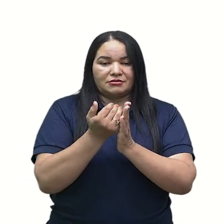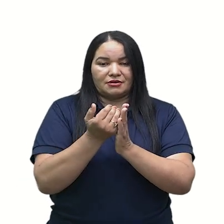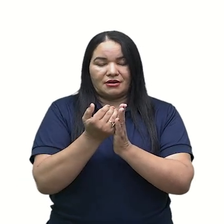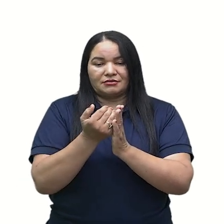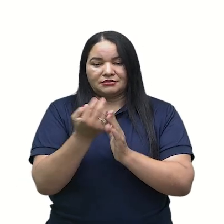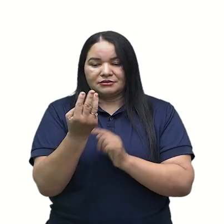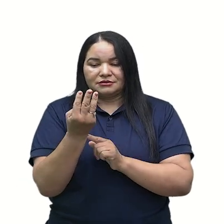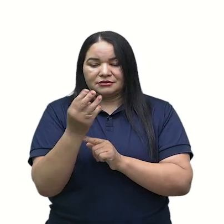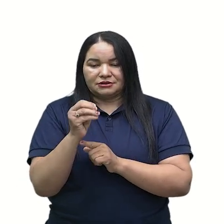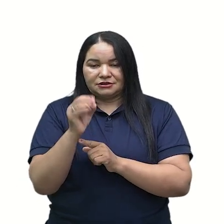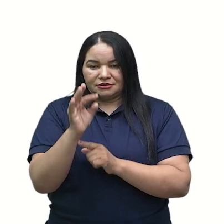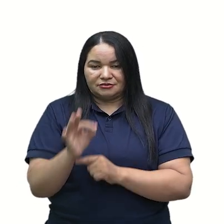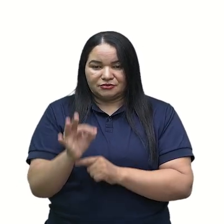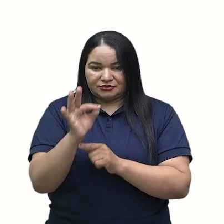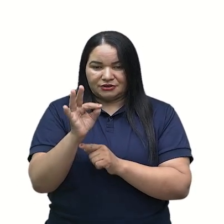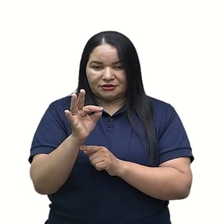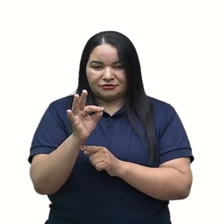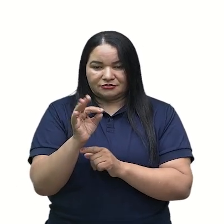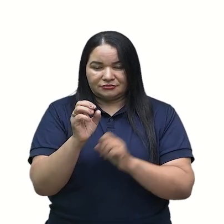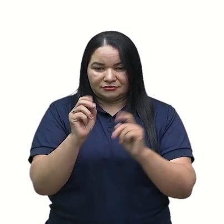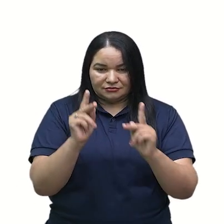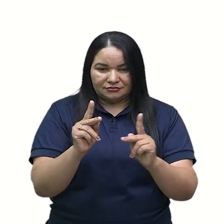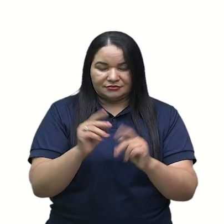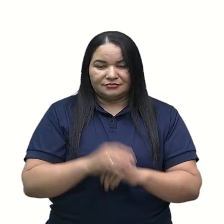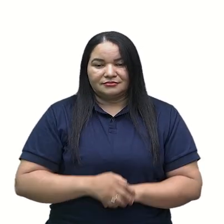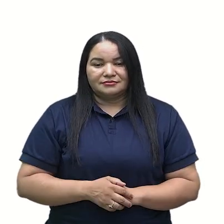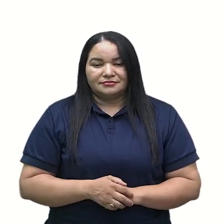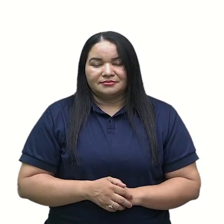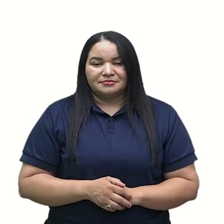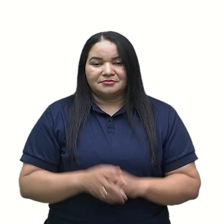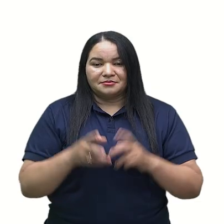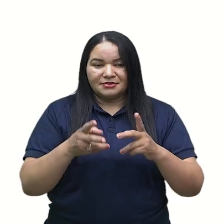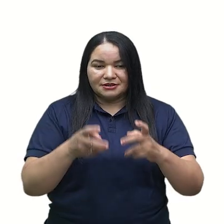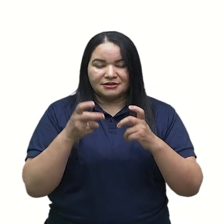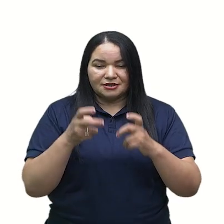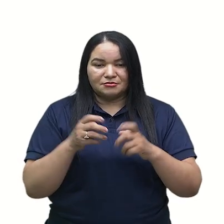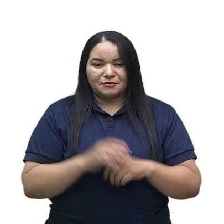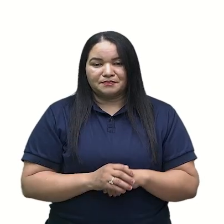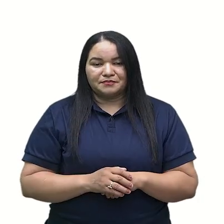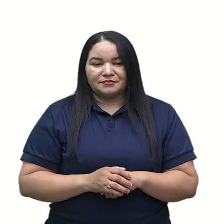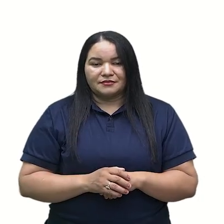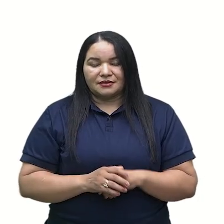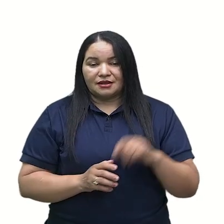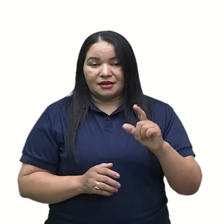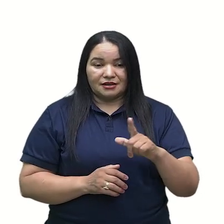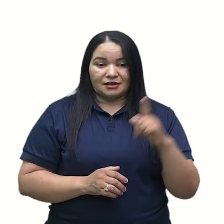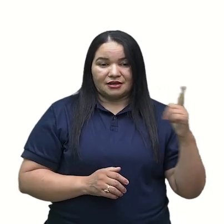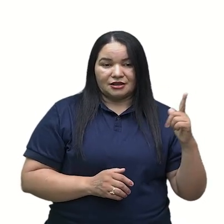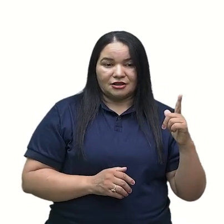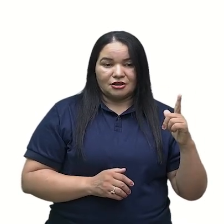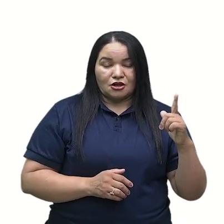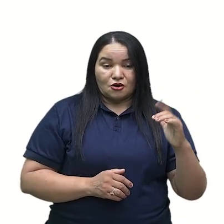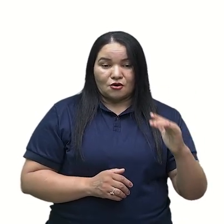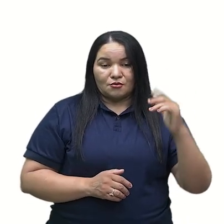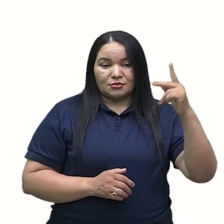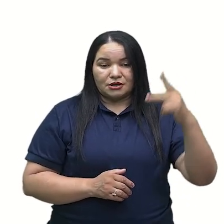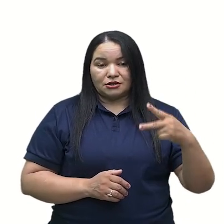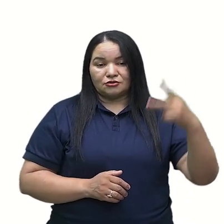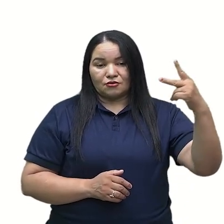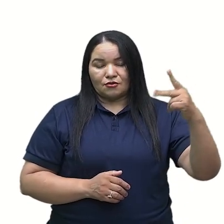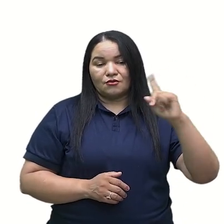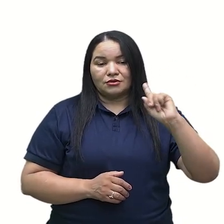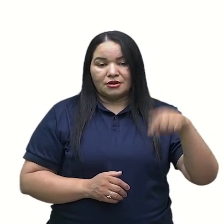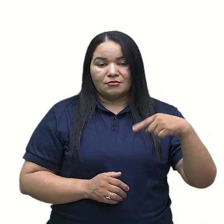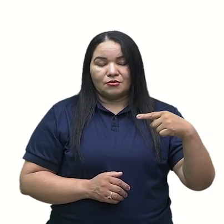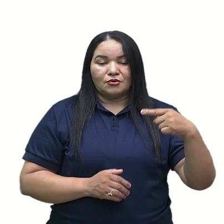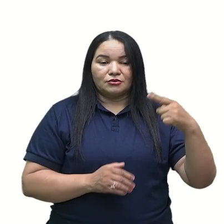Ó. Então, é a operação inversa. Repare aqui que no lado esquerdo, primeiro a gente aumentou, depois subtraiu. Aqui no